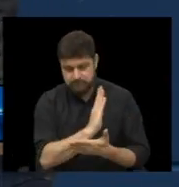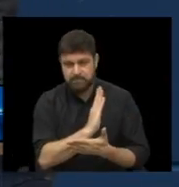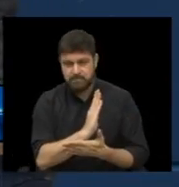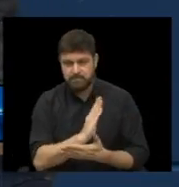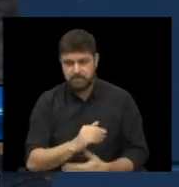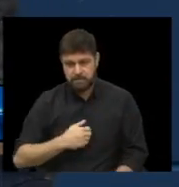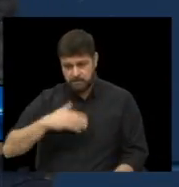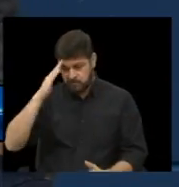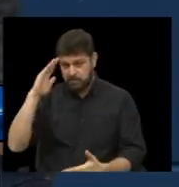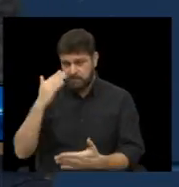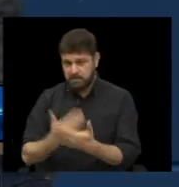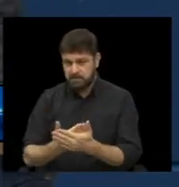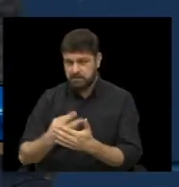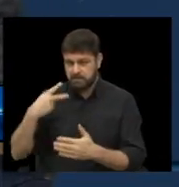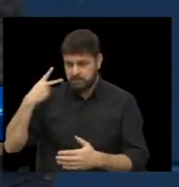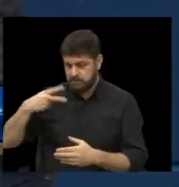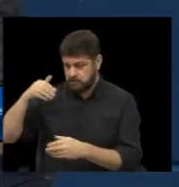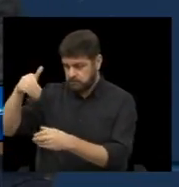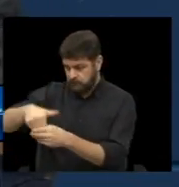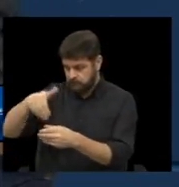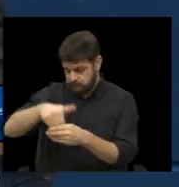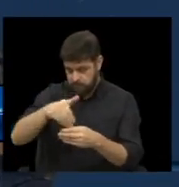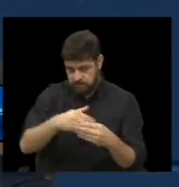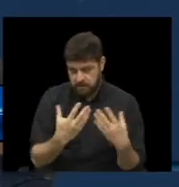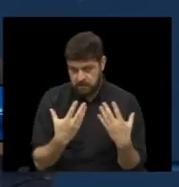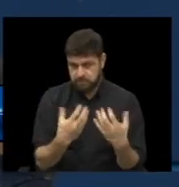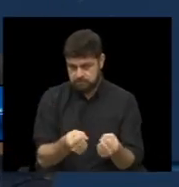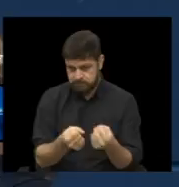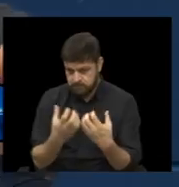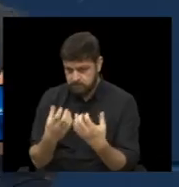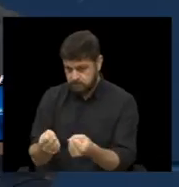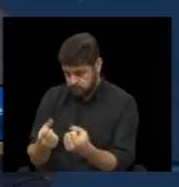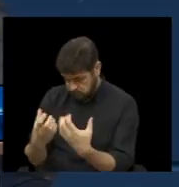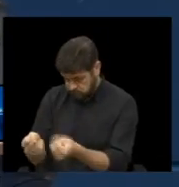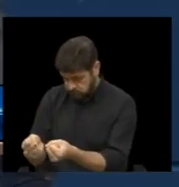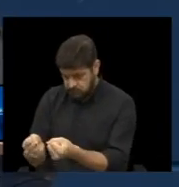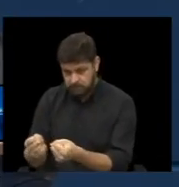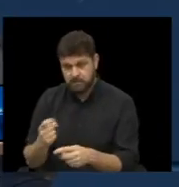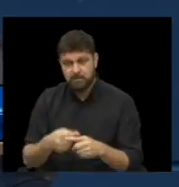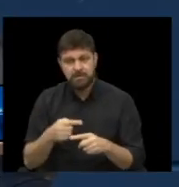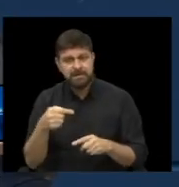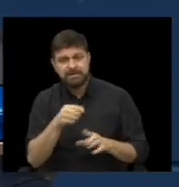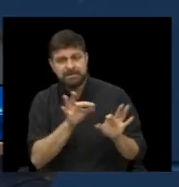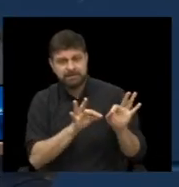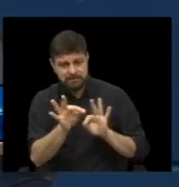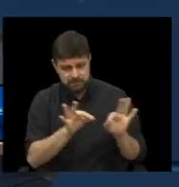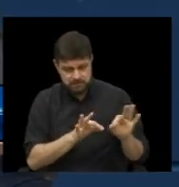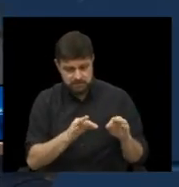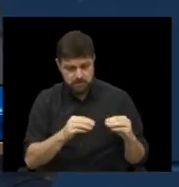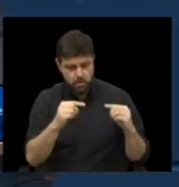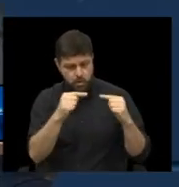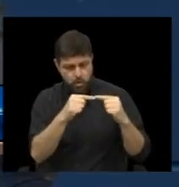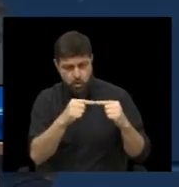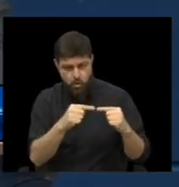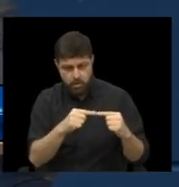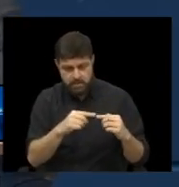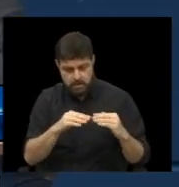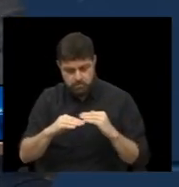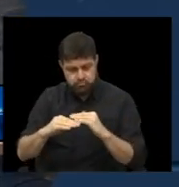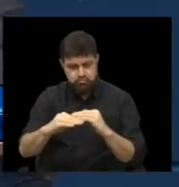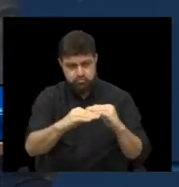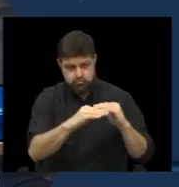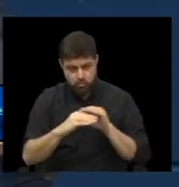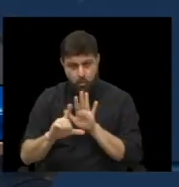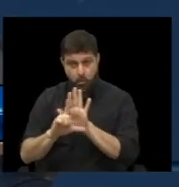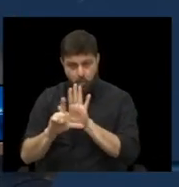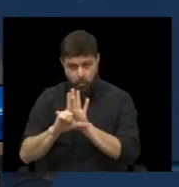e acredito no voto favorável de todos os vereadores, na medida em que esse projeto está totalmente harmônico com a legislação federal